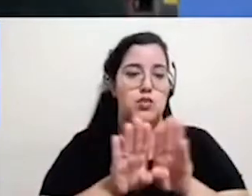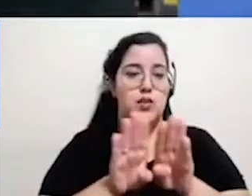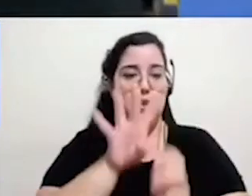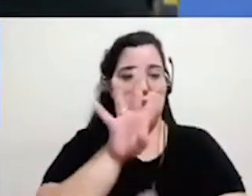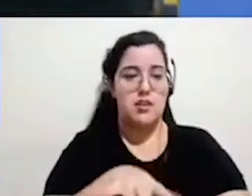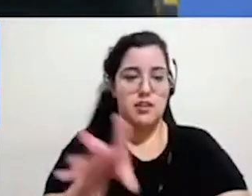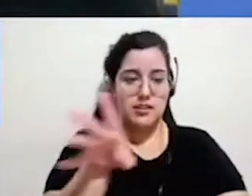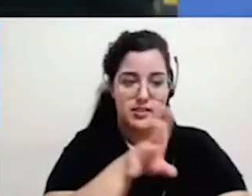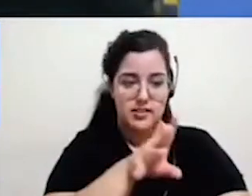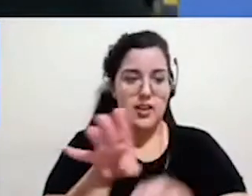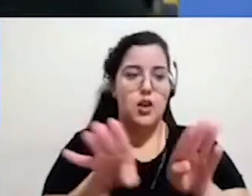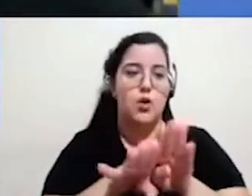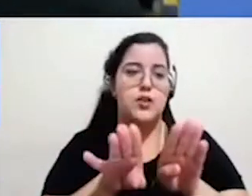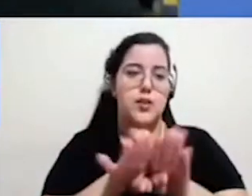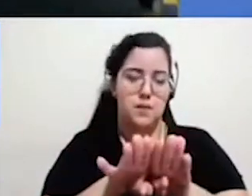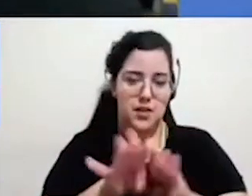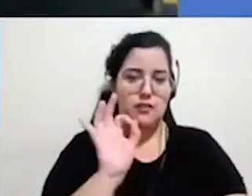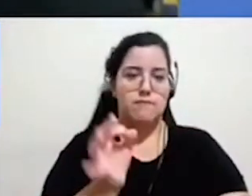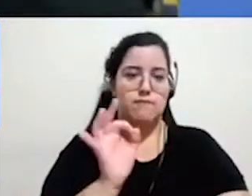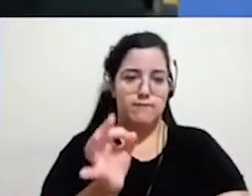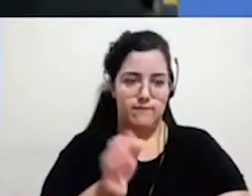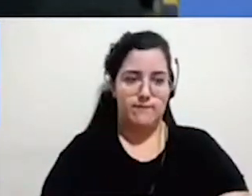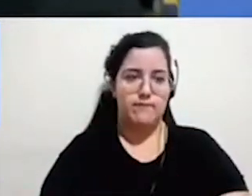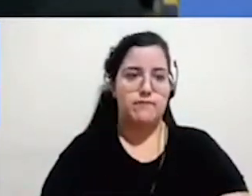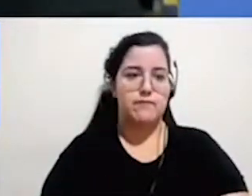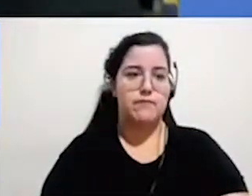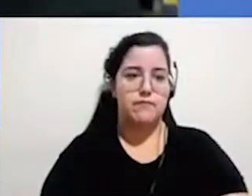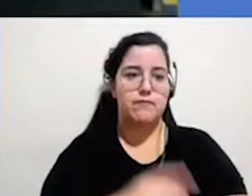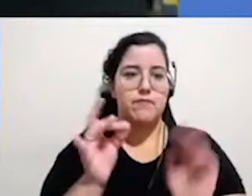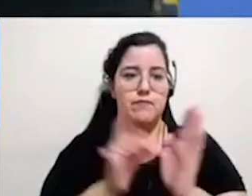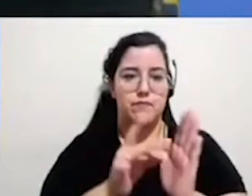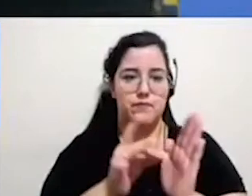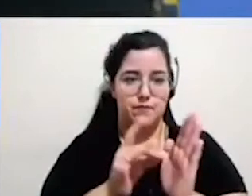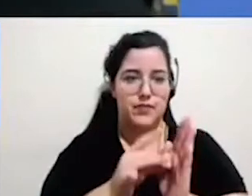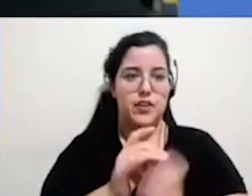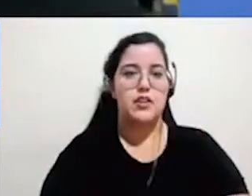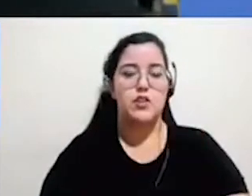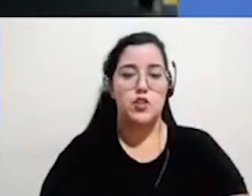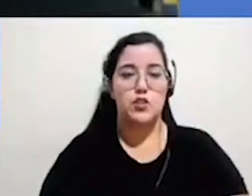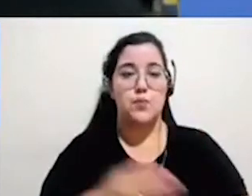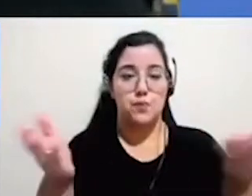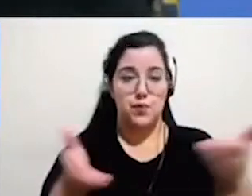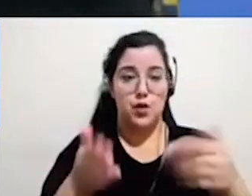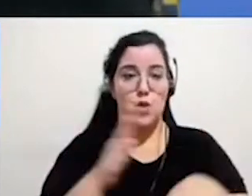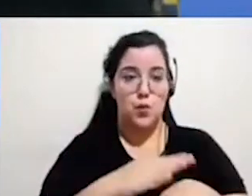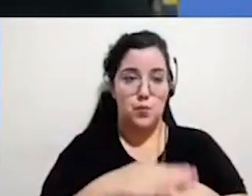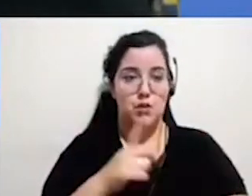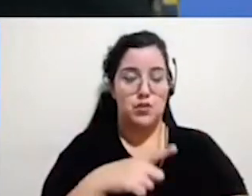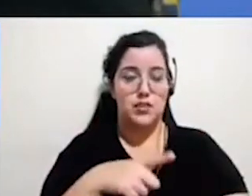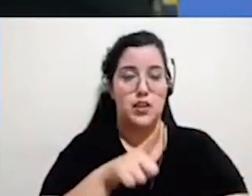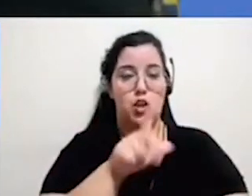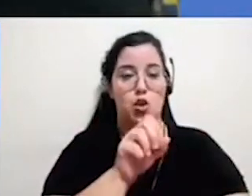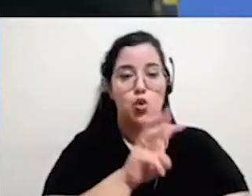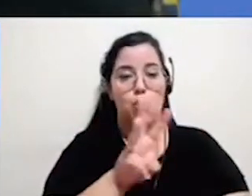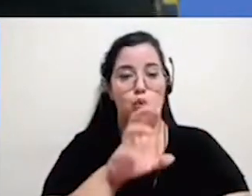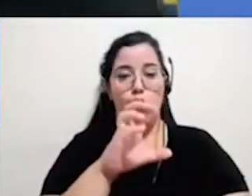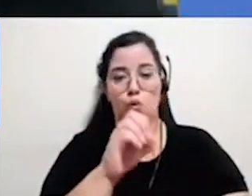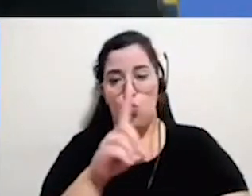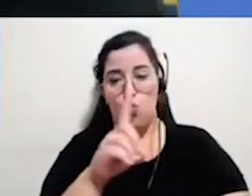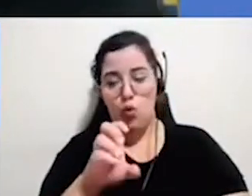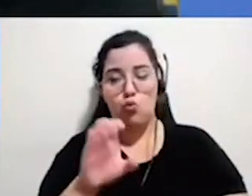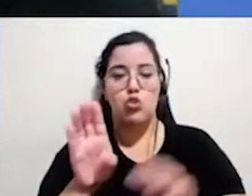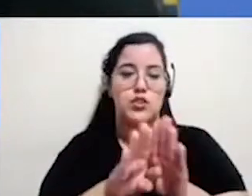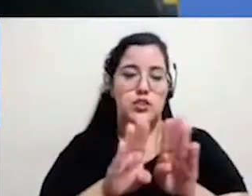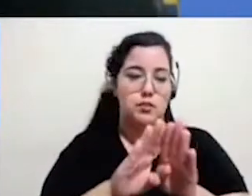vai associar? Entendeu? Não vai rolar. Então... A gente está num cenário que a gente está falando de low code, no code, programação